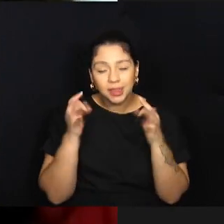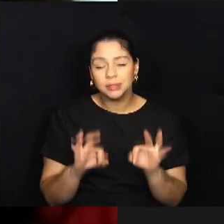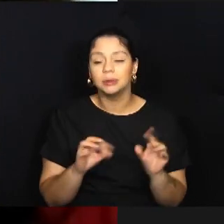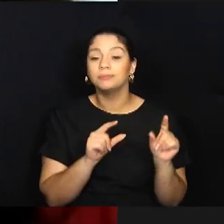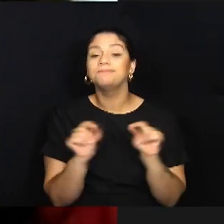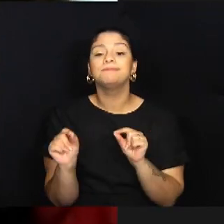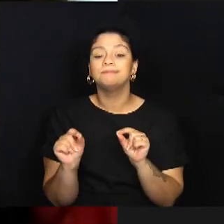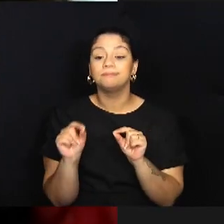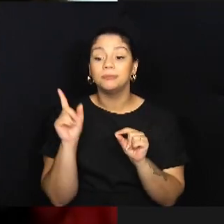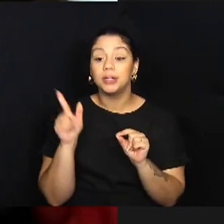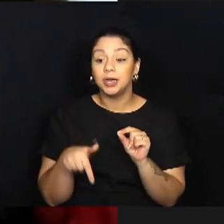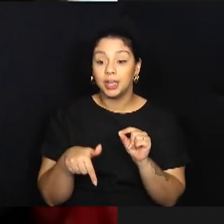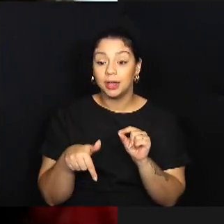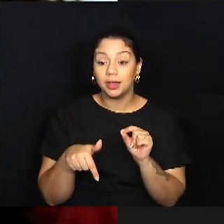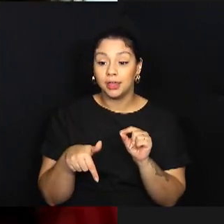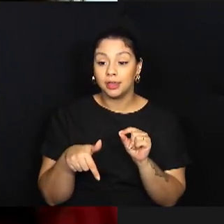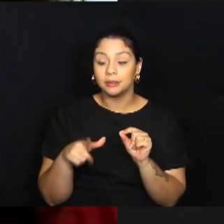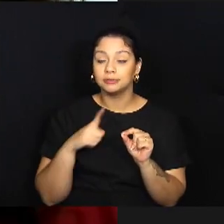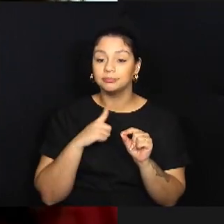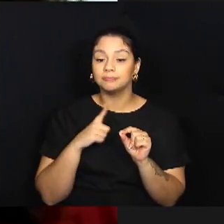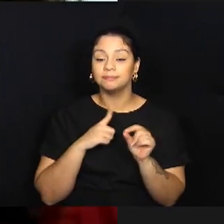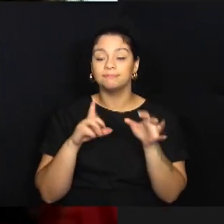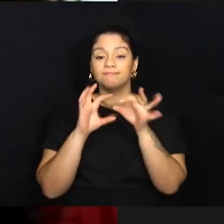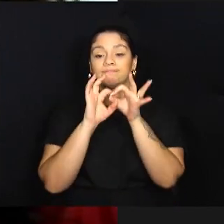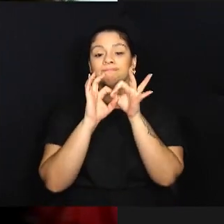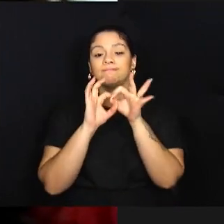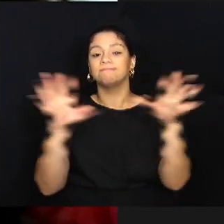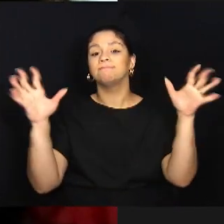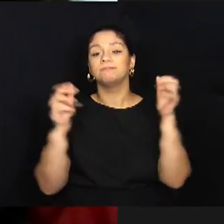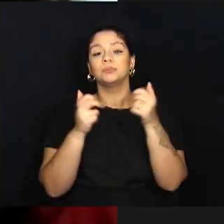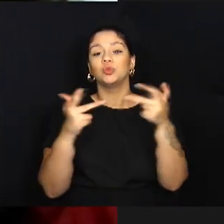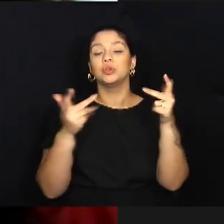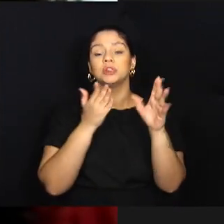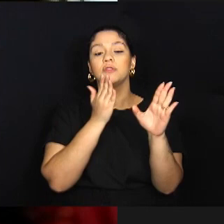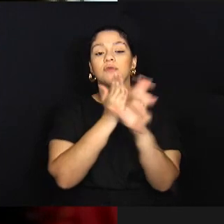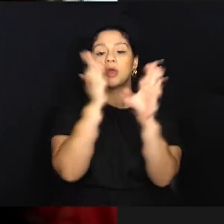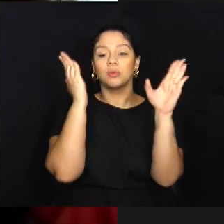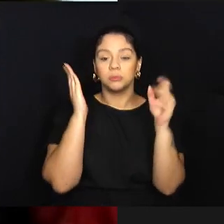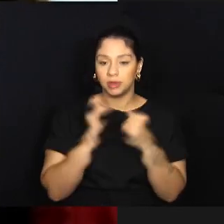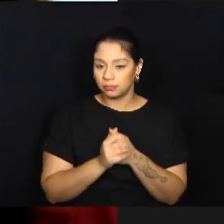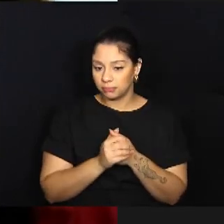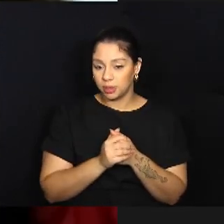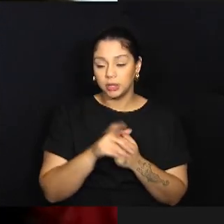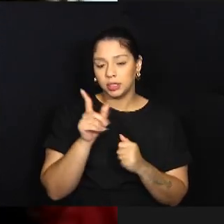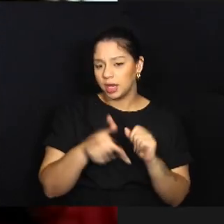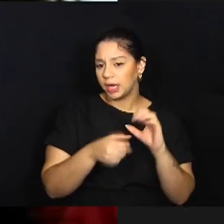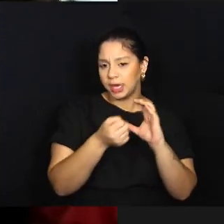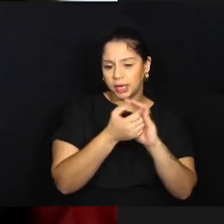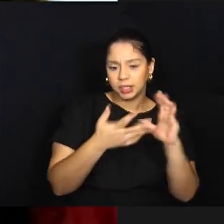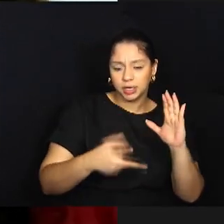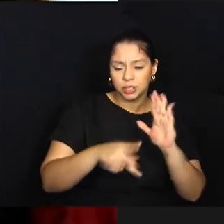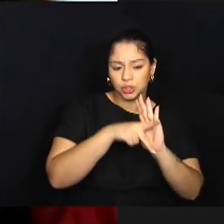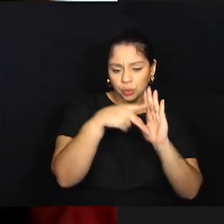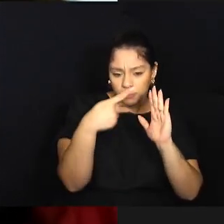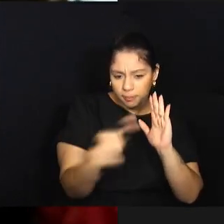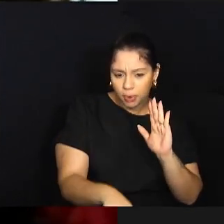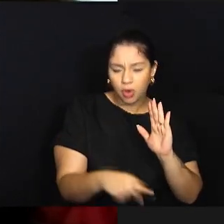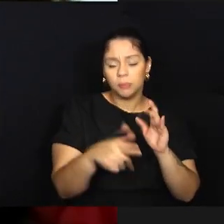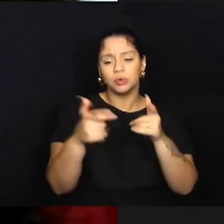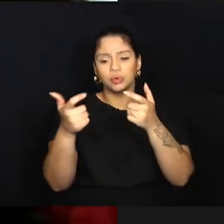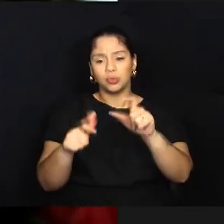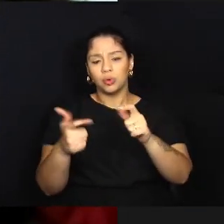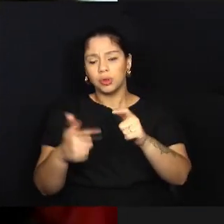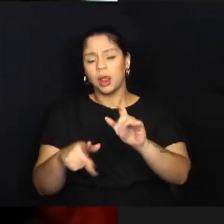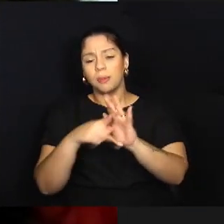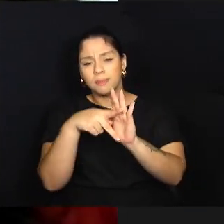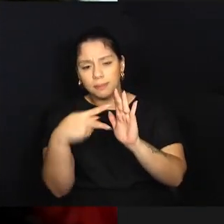quando a gente fica aberto para o que vai encontrar lá, de característica de lá, da cultura de lá, comida. Então,